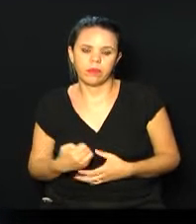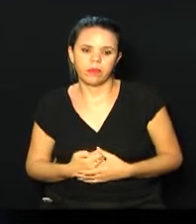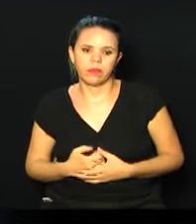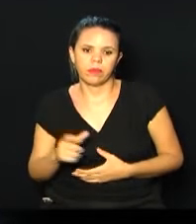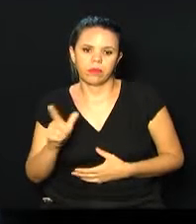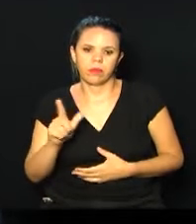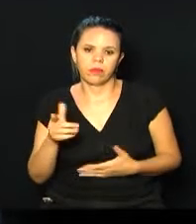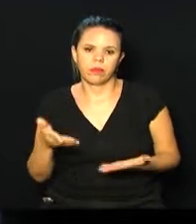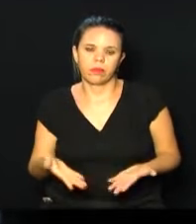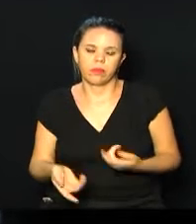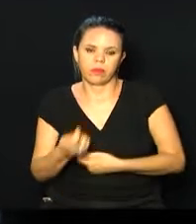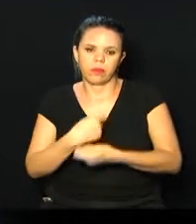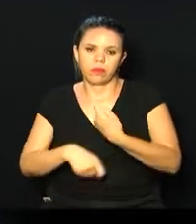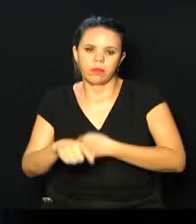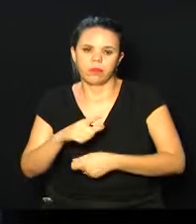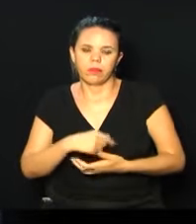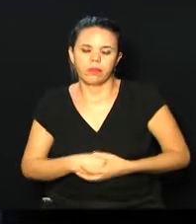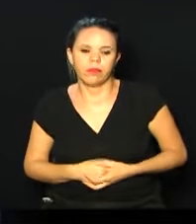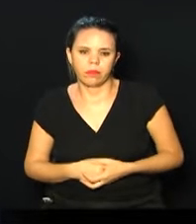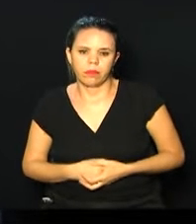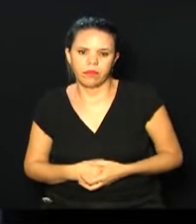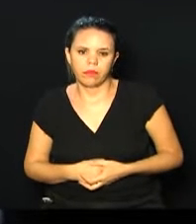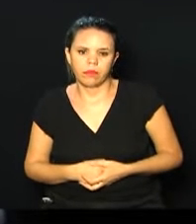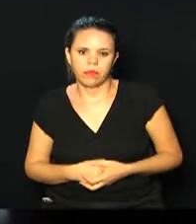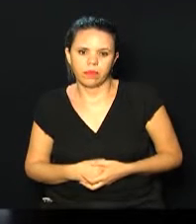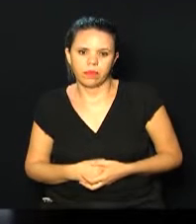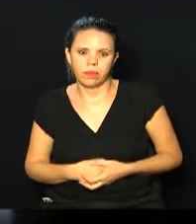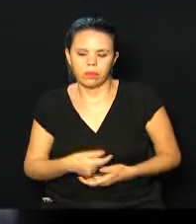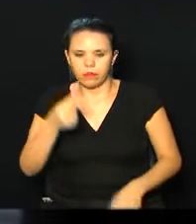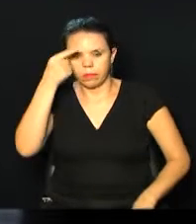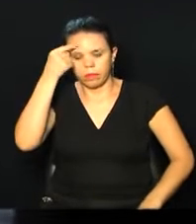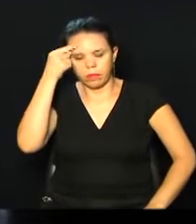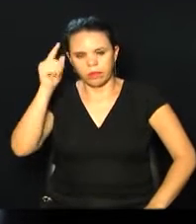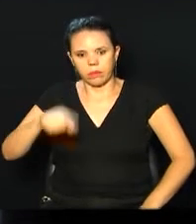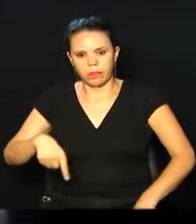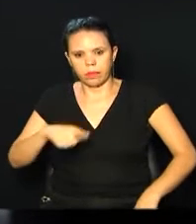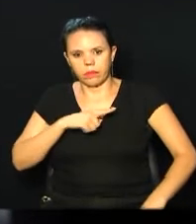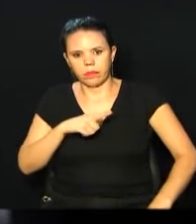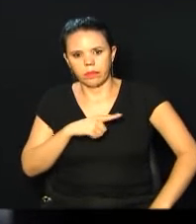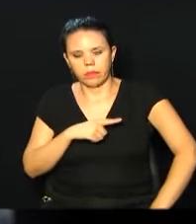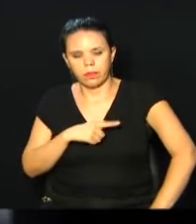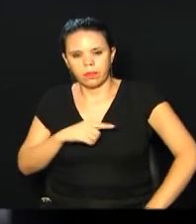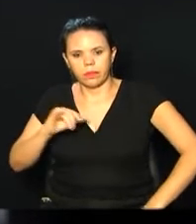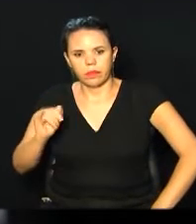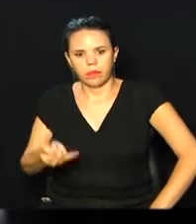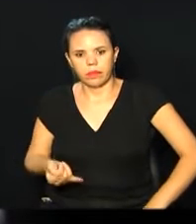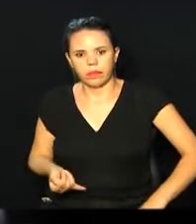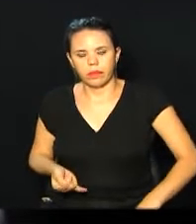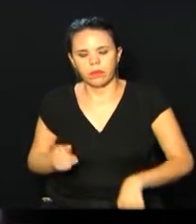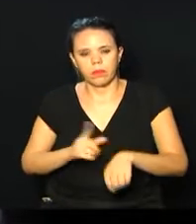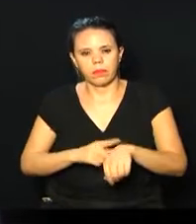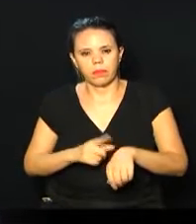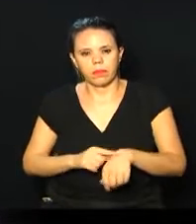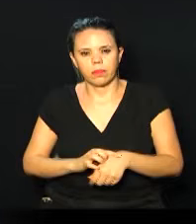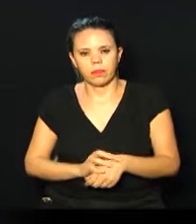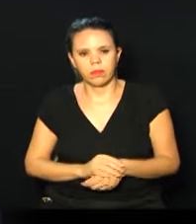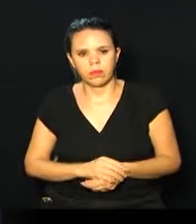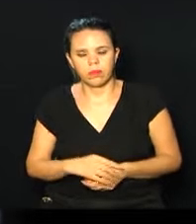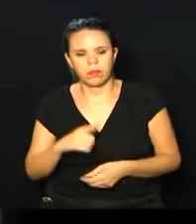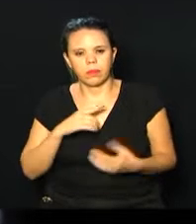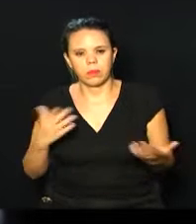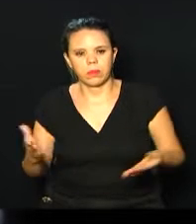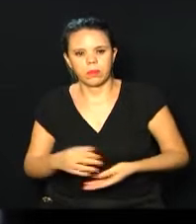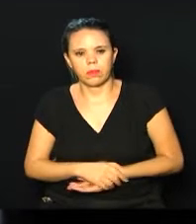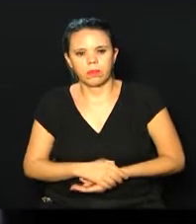nós aqui na administração estamos plenamente conscientes disso e temos aproveitado esses momentos, como estamos tendo agora,